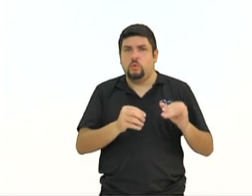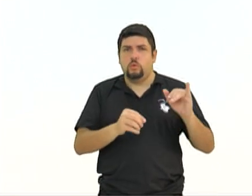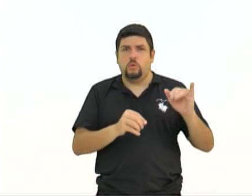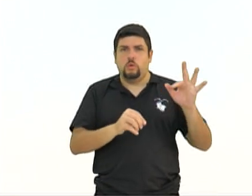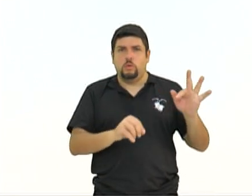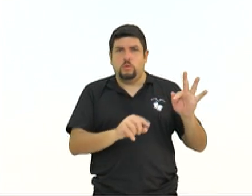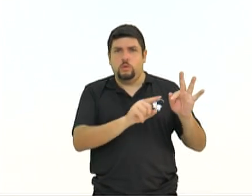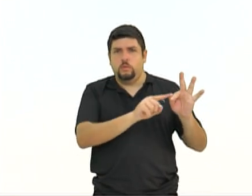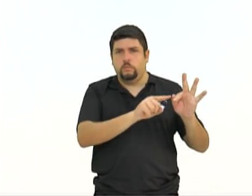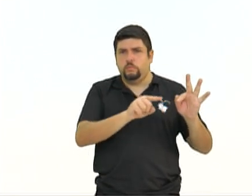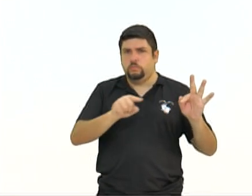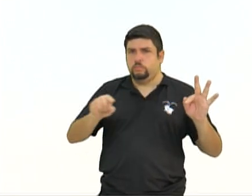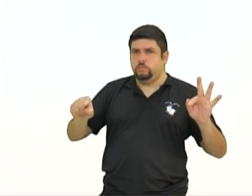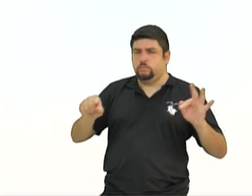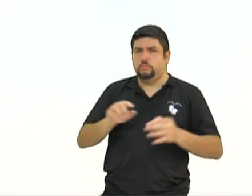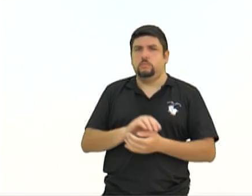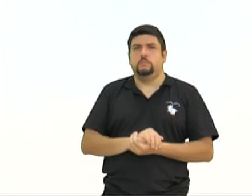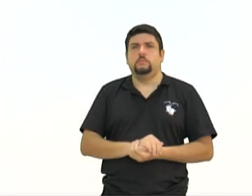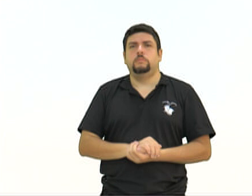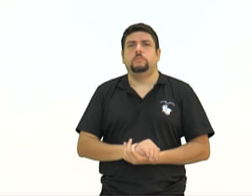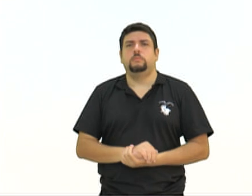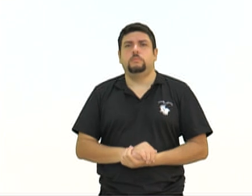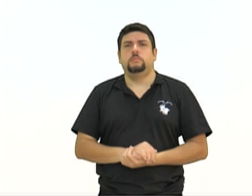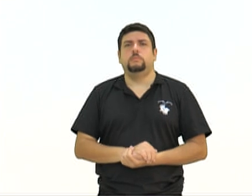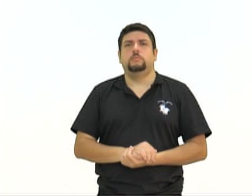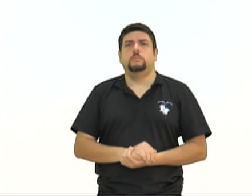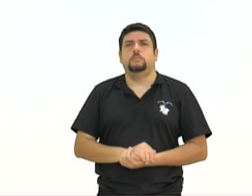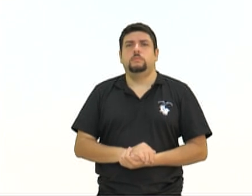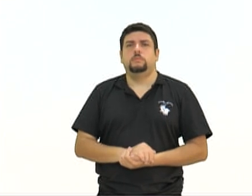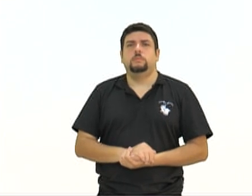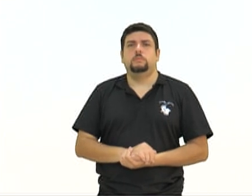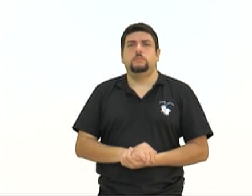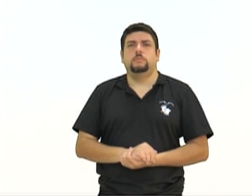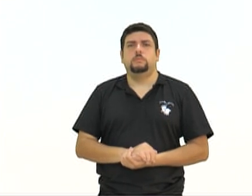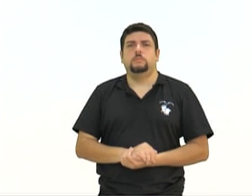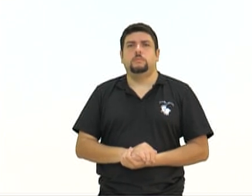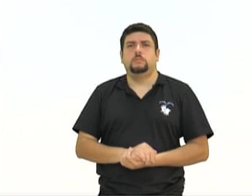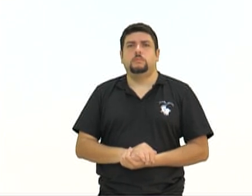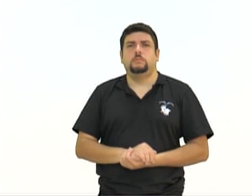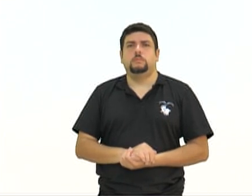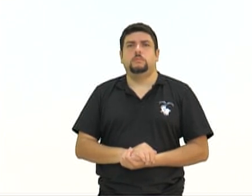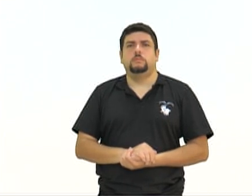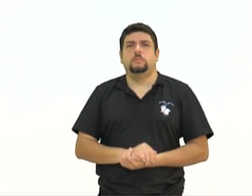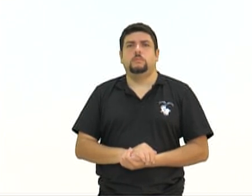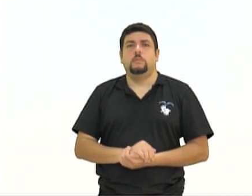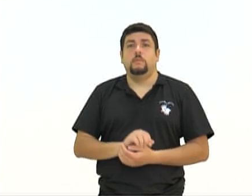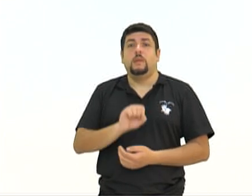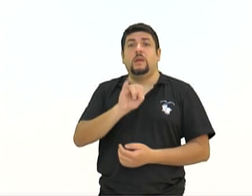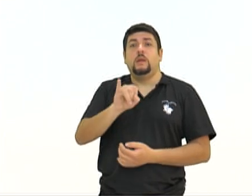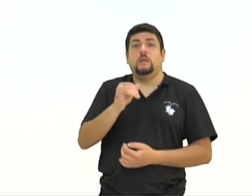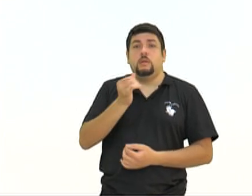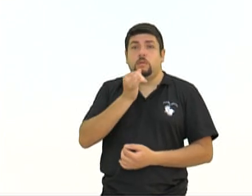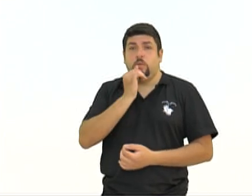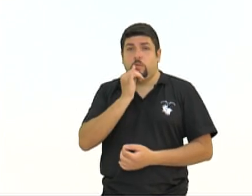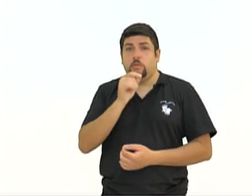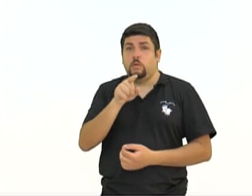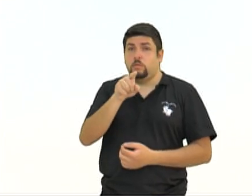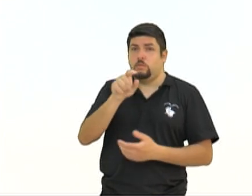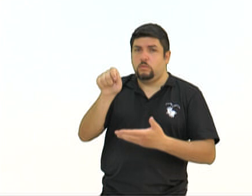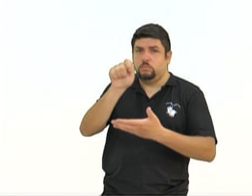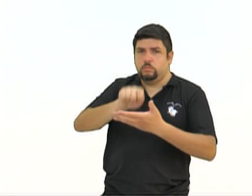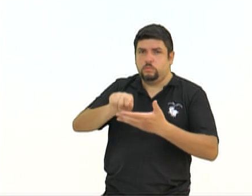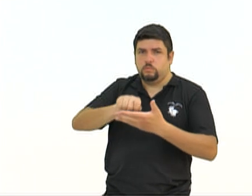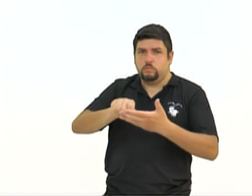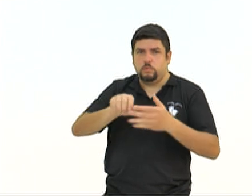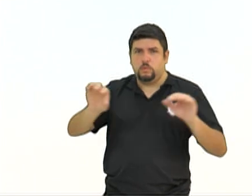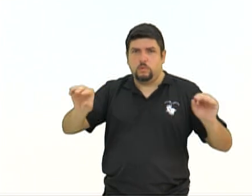if, né? If I had money, yes. If I had money, I would. Mas daí, se porventura você colocou de maneira invertida no seu caderno,